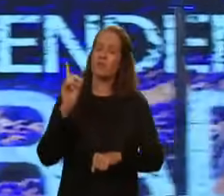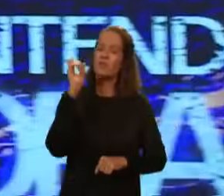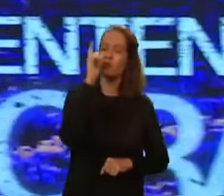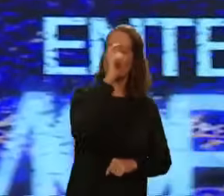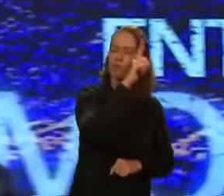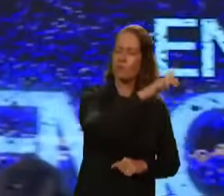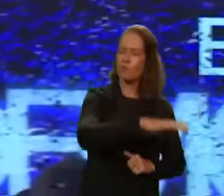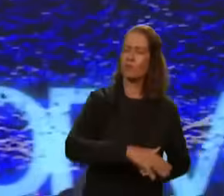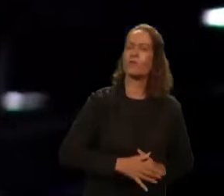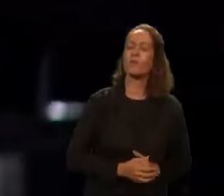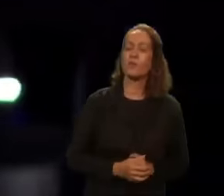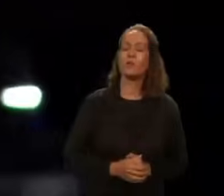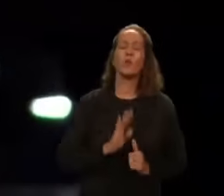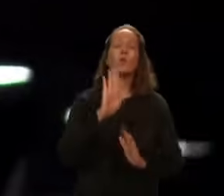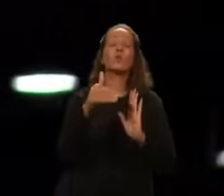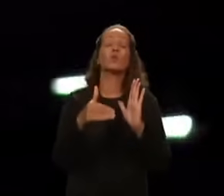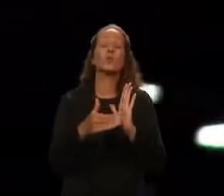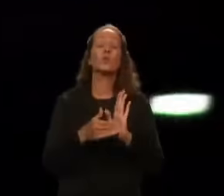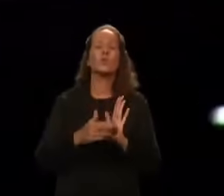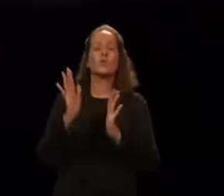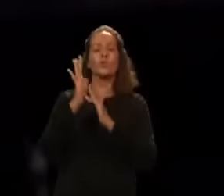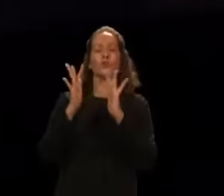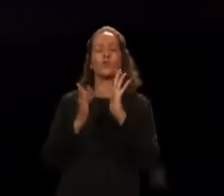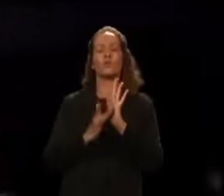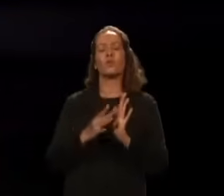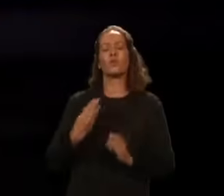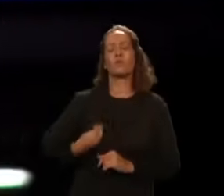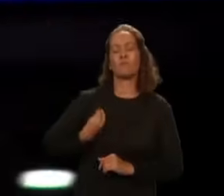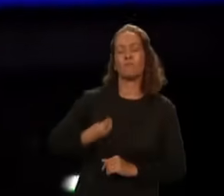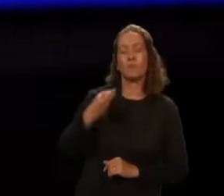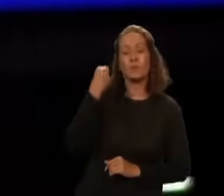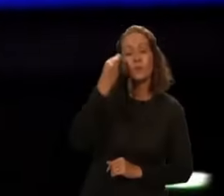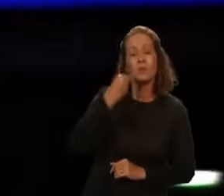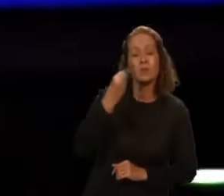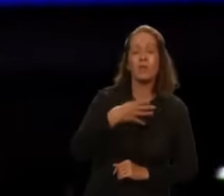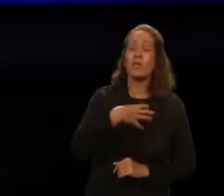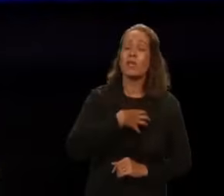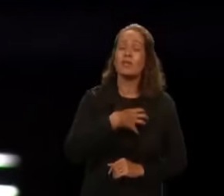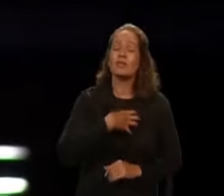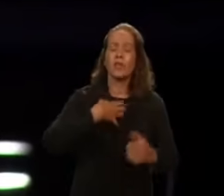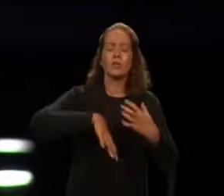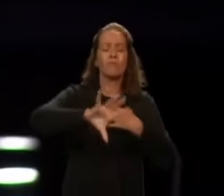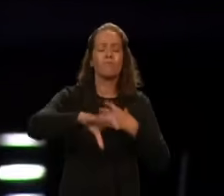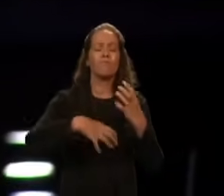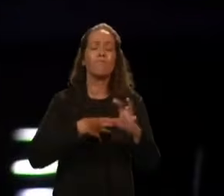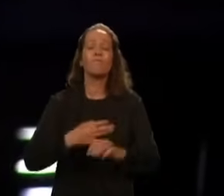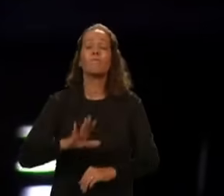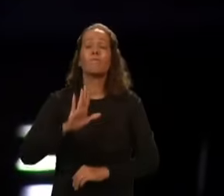viva que ele não tenha vivido. Então ele sente o que a gente sente. Só que ele vai agir do jeito dele.